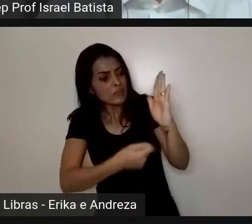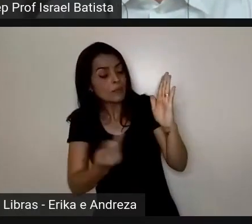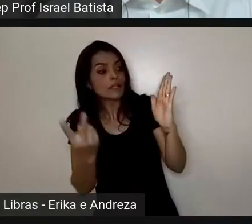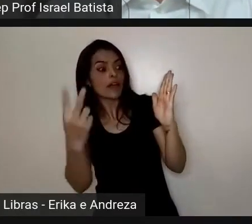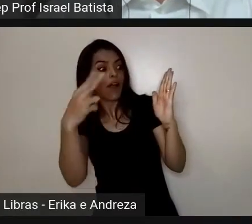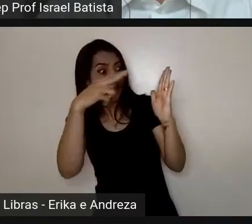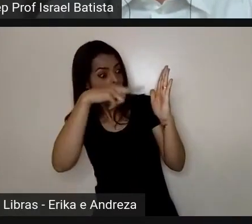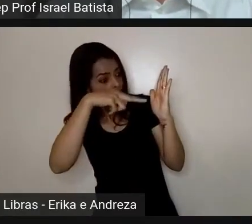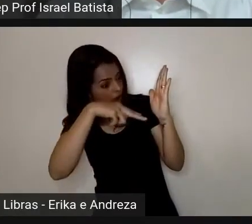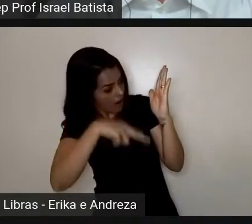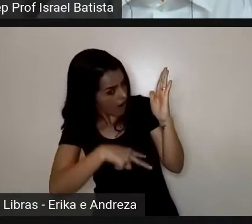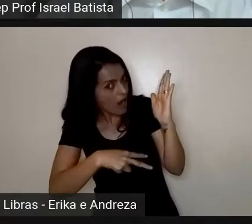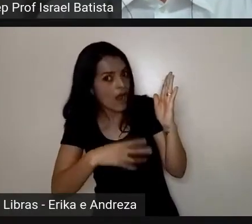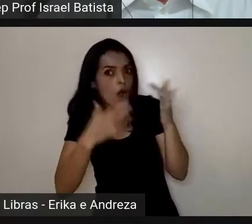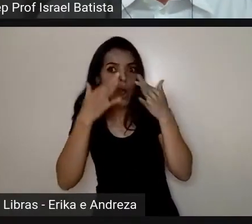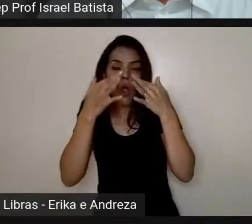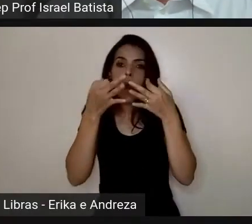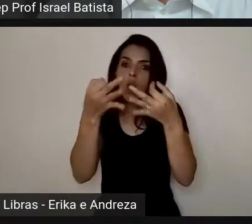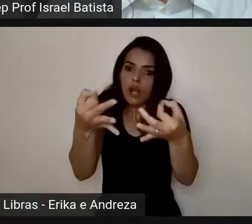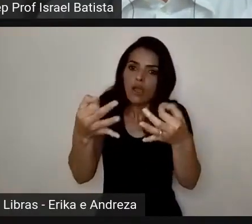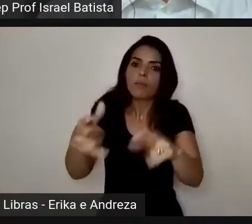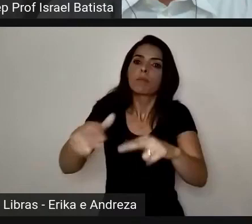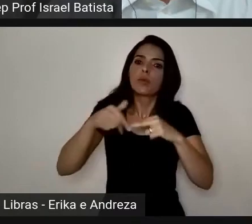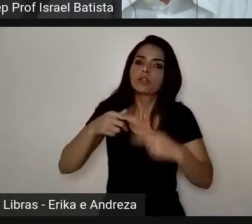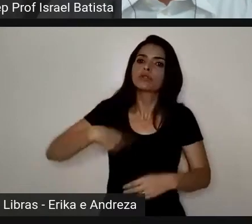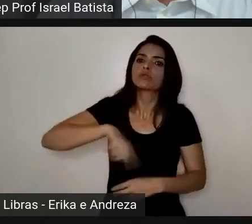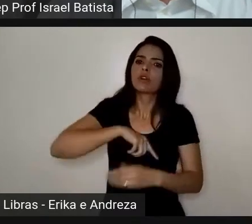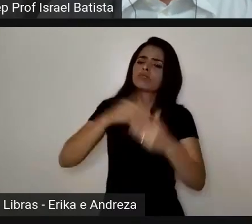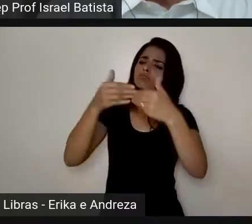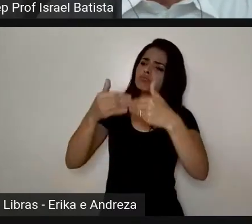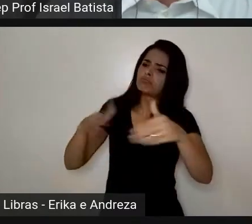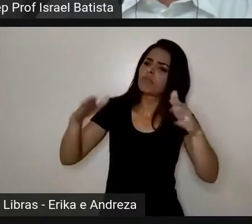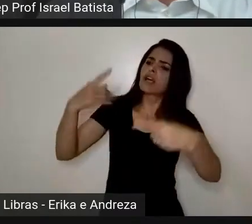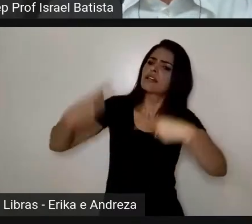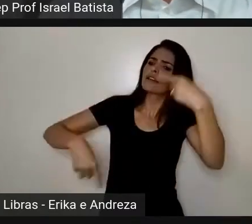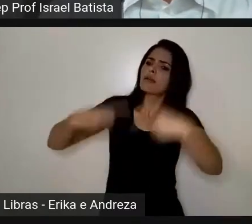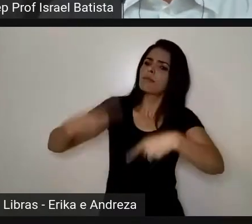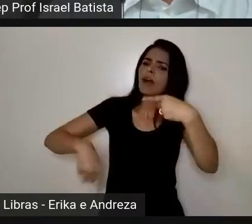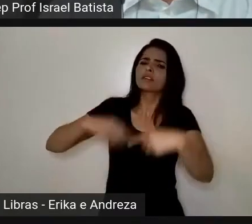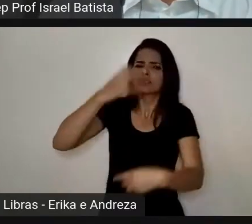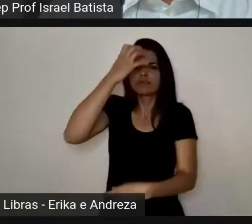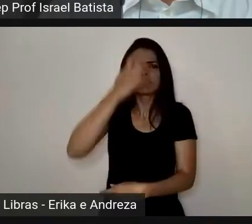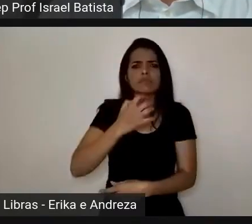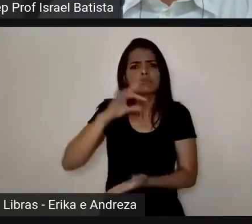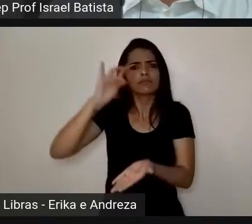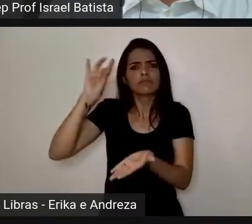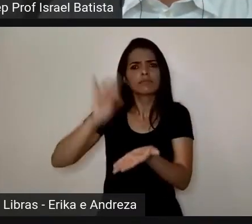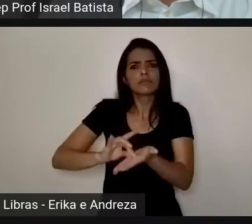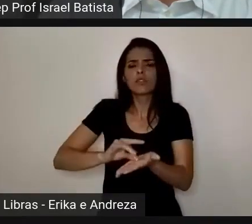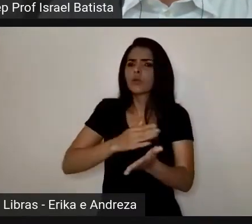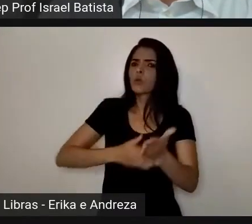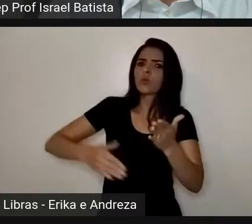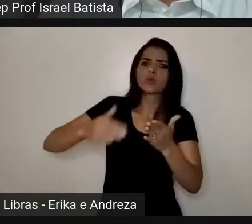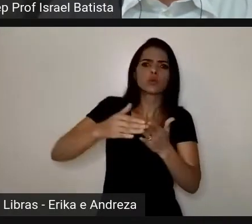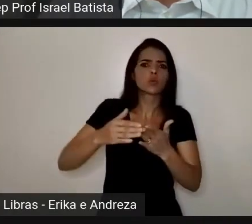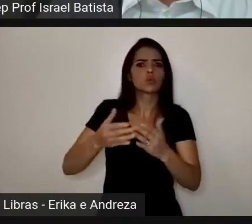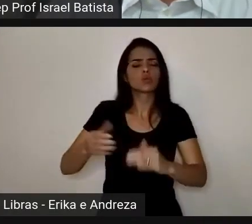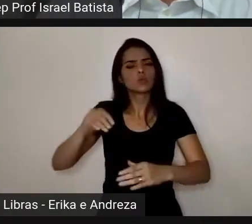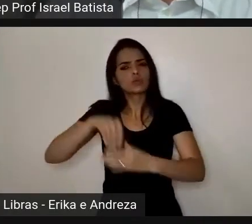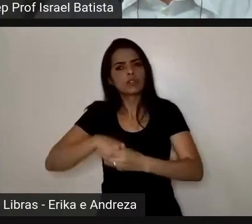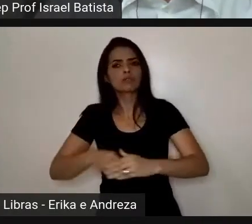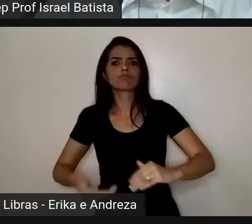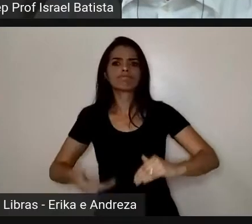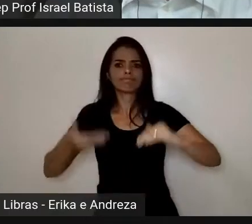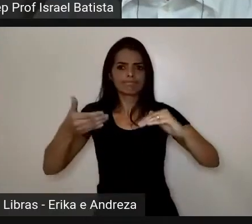é por isso que a Frente Servir Brasil tem se aberto, assim, a um debate franco com todas as forças do Congresso, especialmente